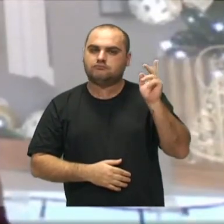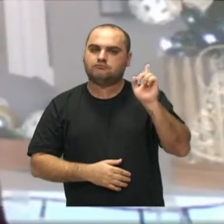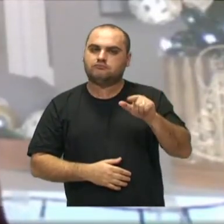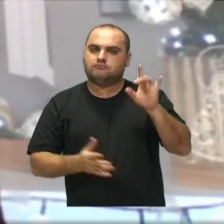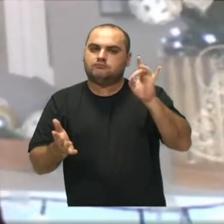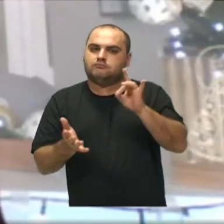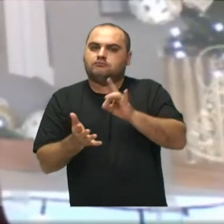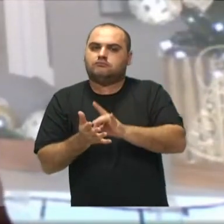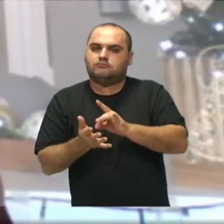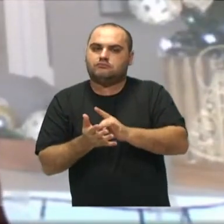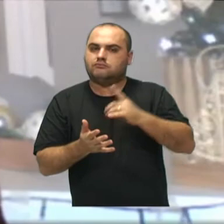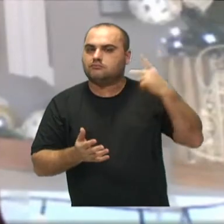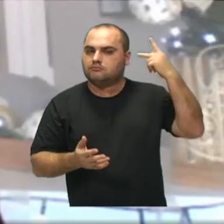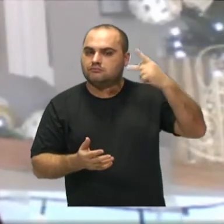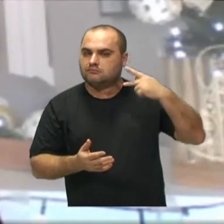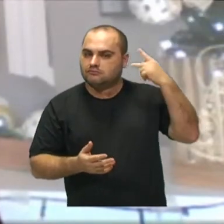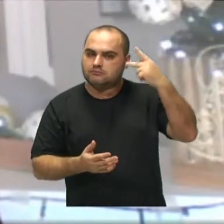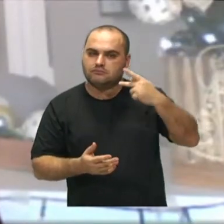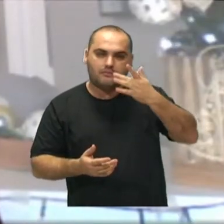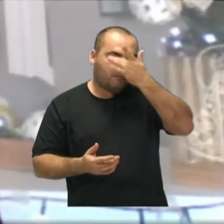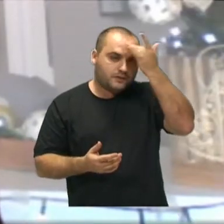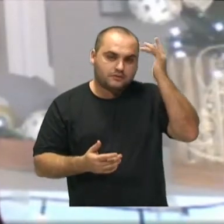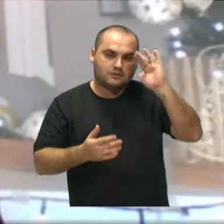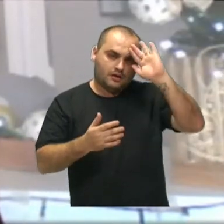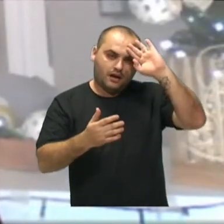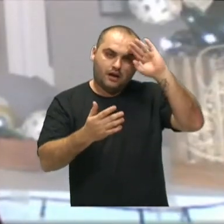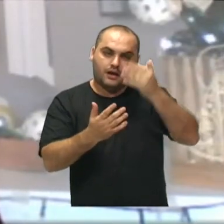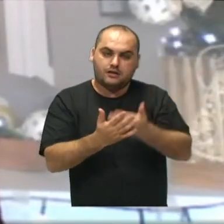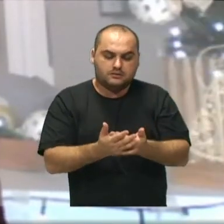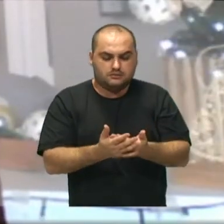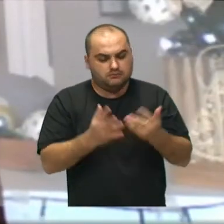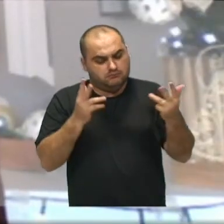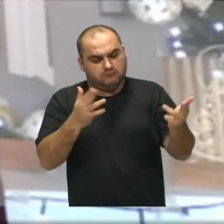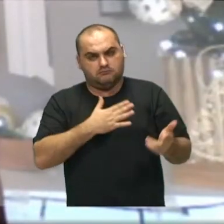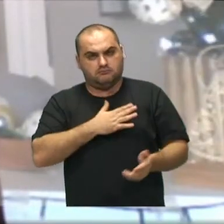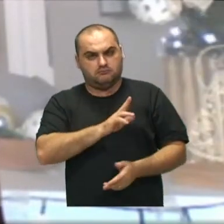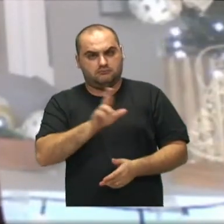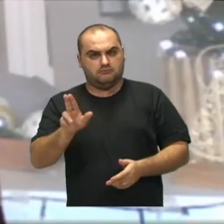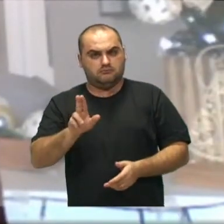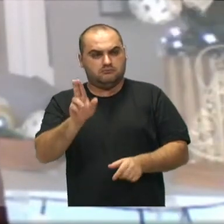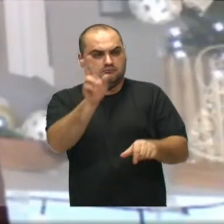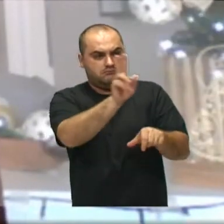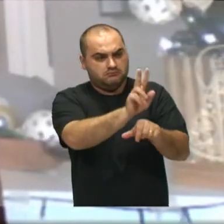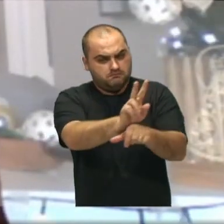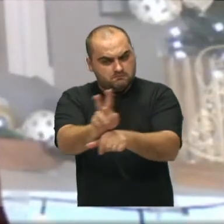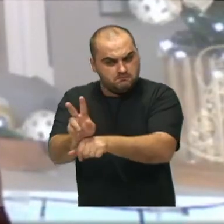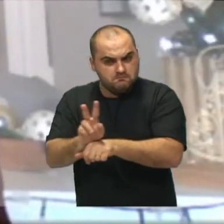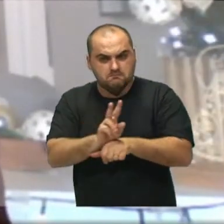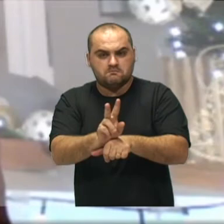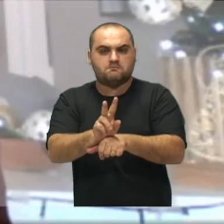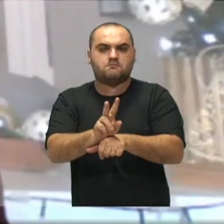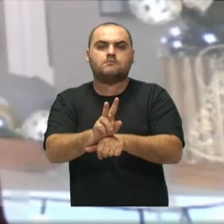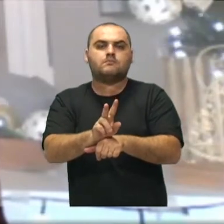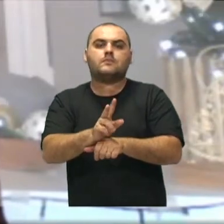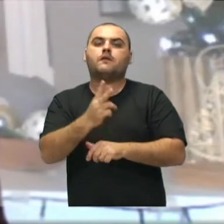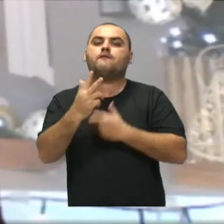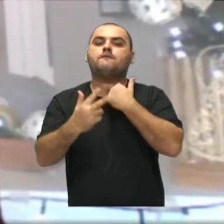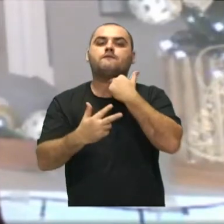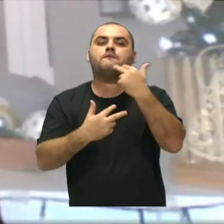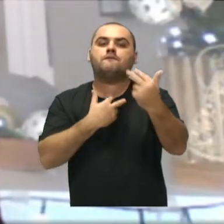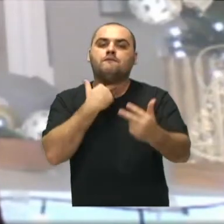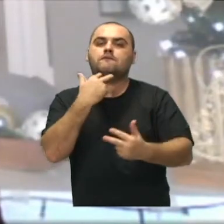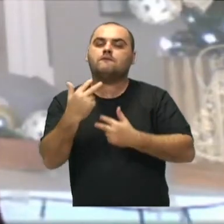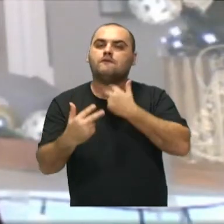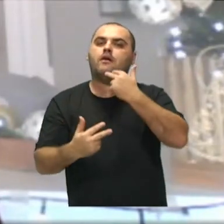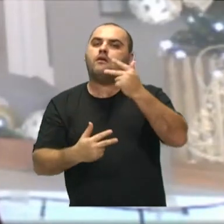oficialmente uma figura política que as pessoas acreditam que tem que ser. Fiscalizadora, dando voz,